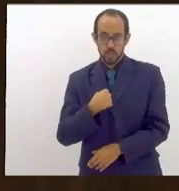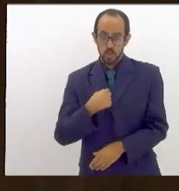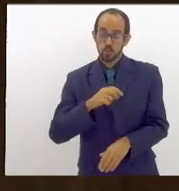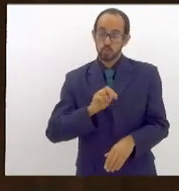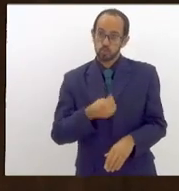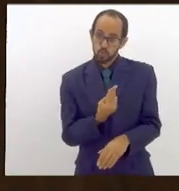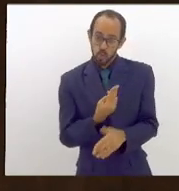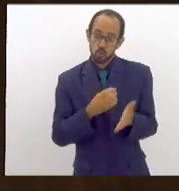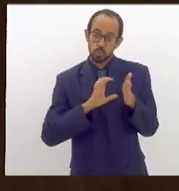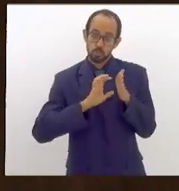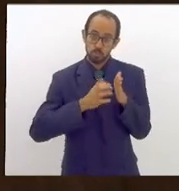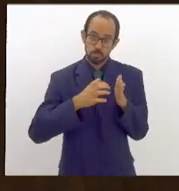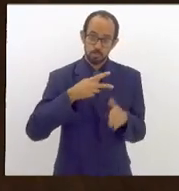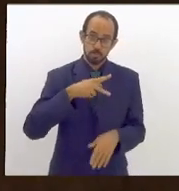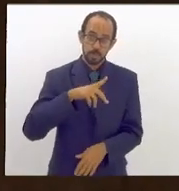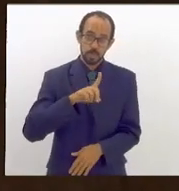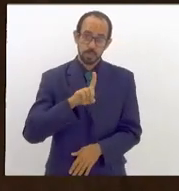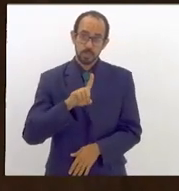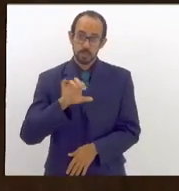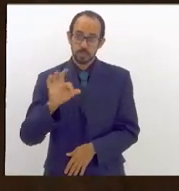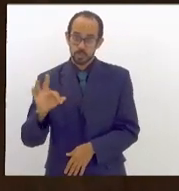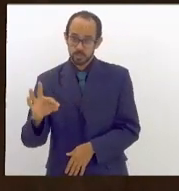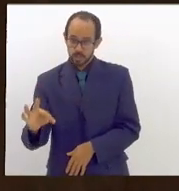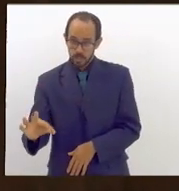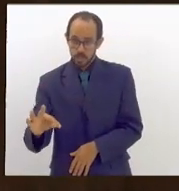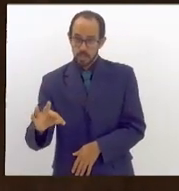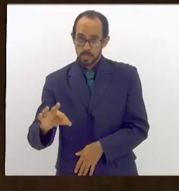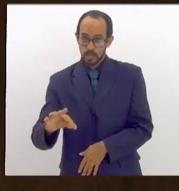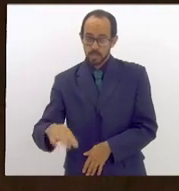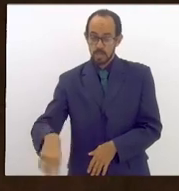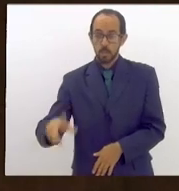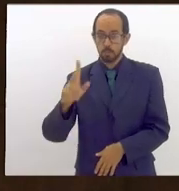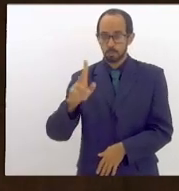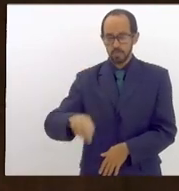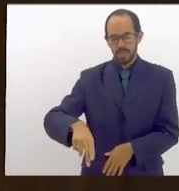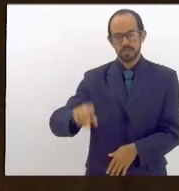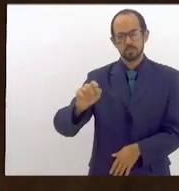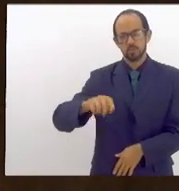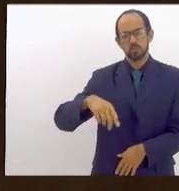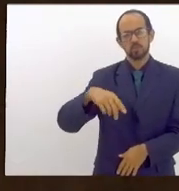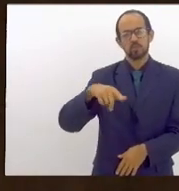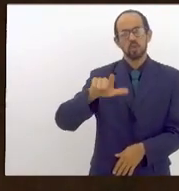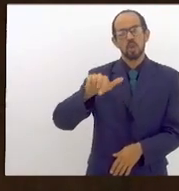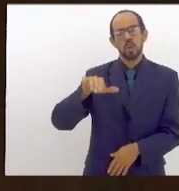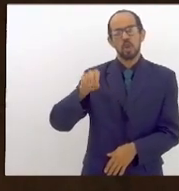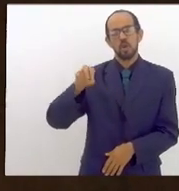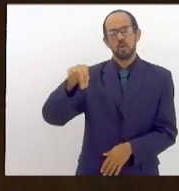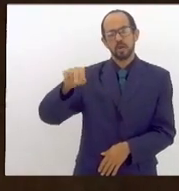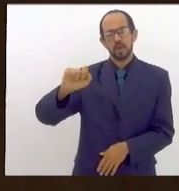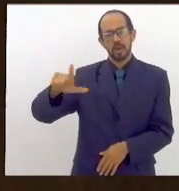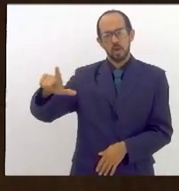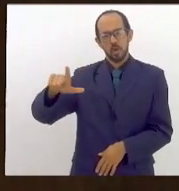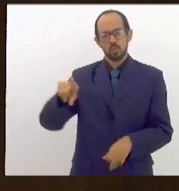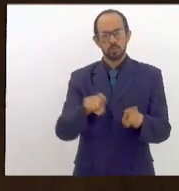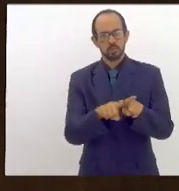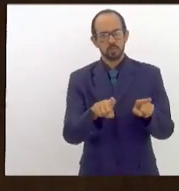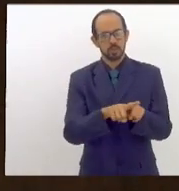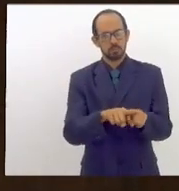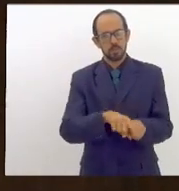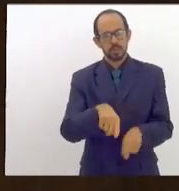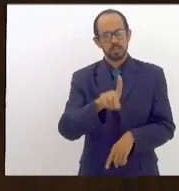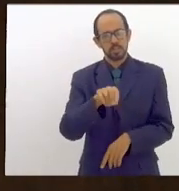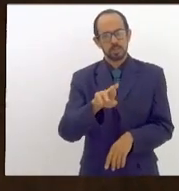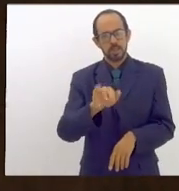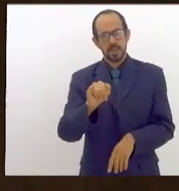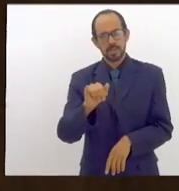não me canso de repetir eu sou do partido de Leonel brizoli Darcy Ribeiro do seu centenário de Darci e de Leonel